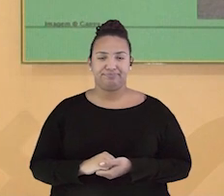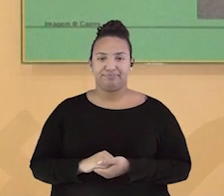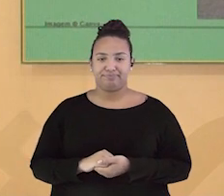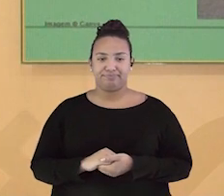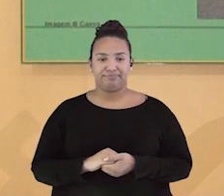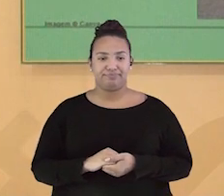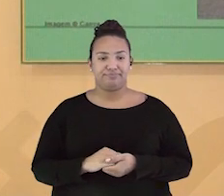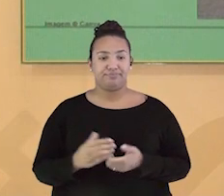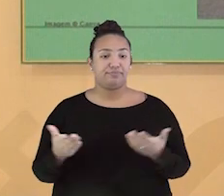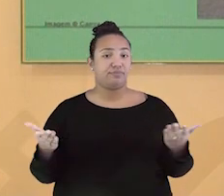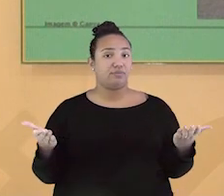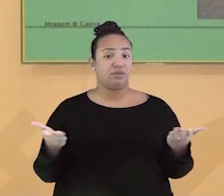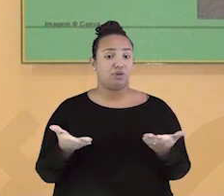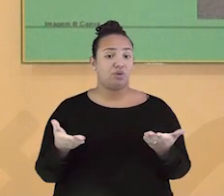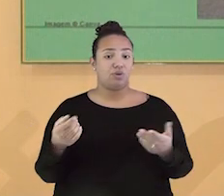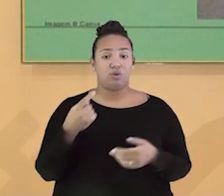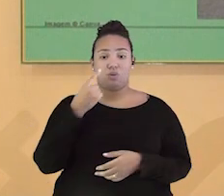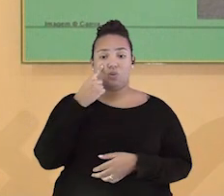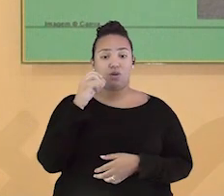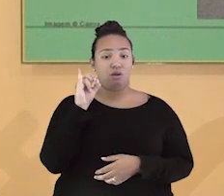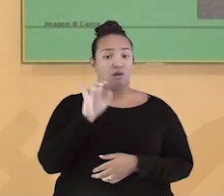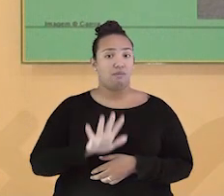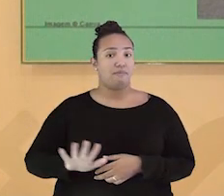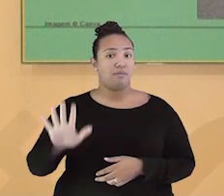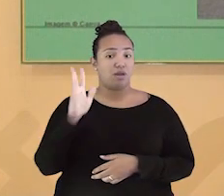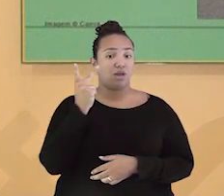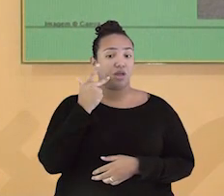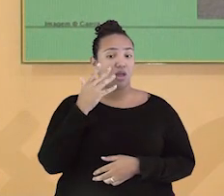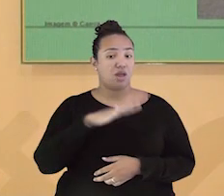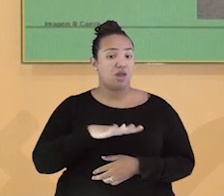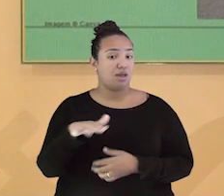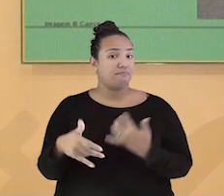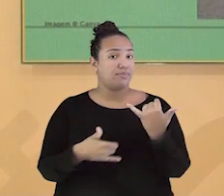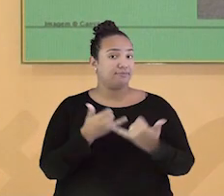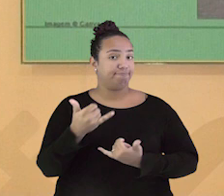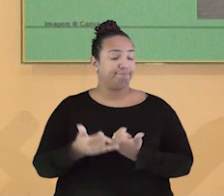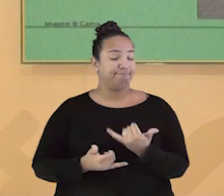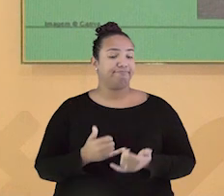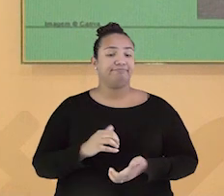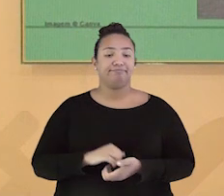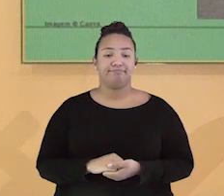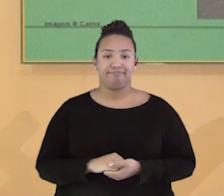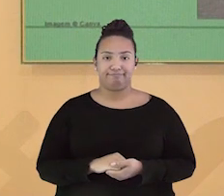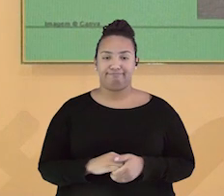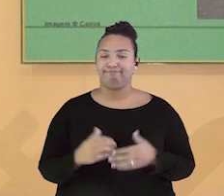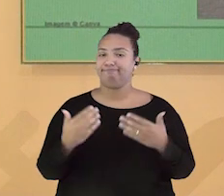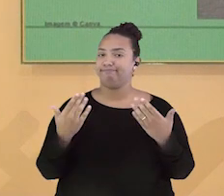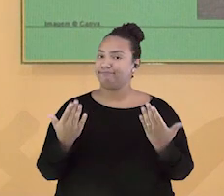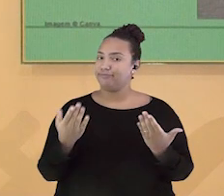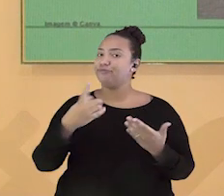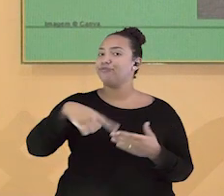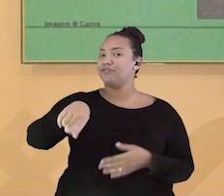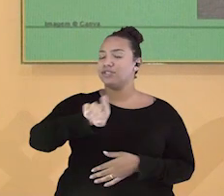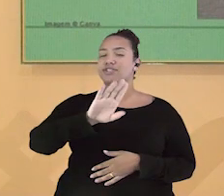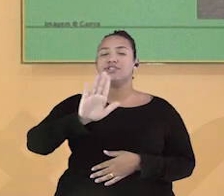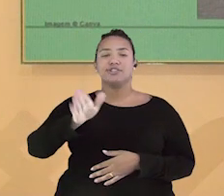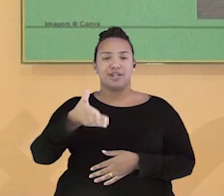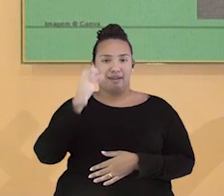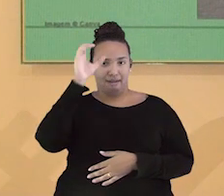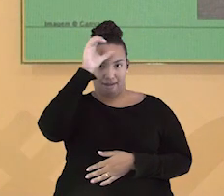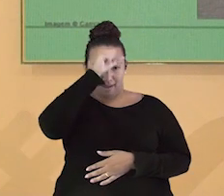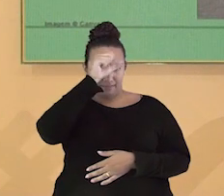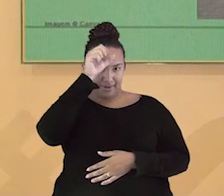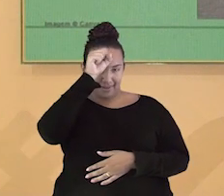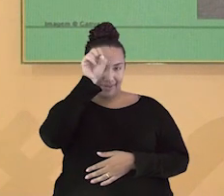Agora, observem a imagem dessas crianças brincando. Baseada nos elementos da paisagem que você pode observar